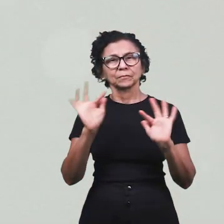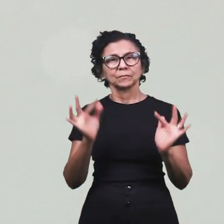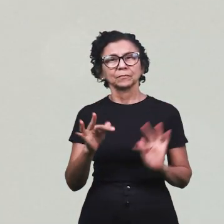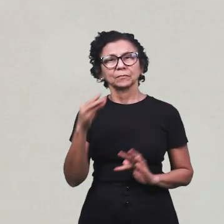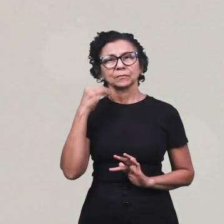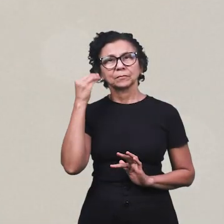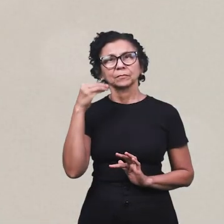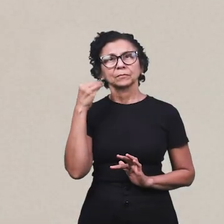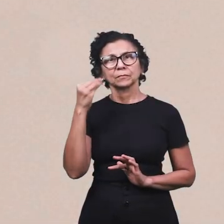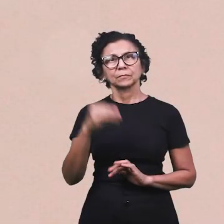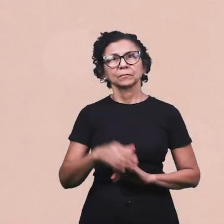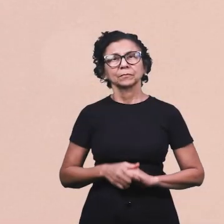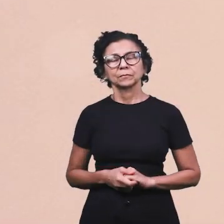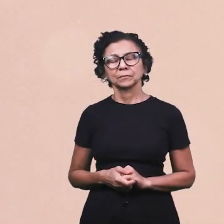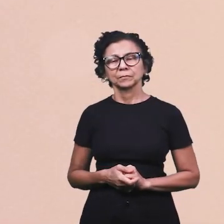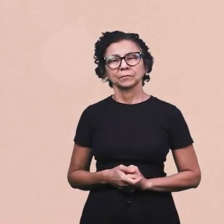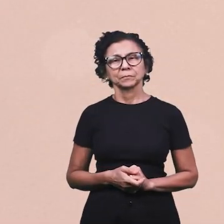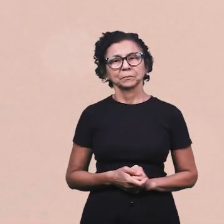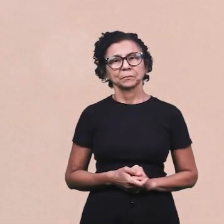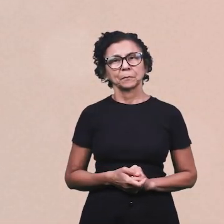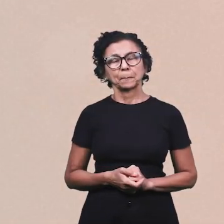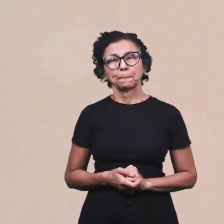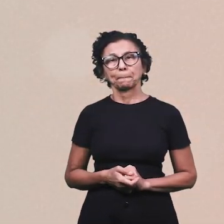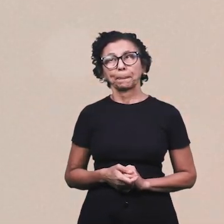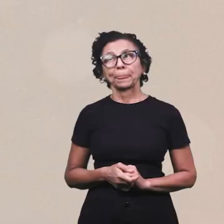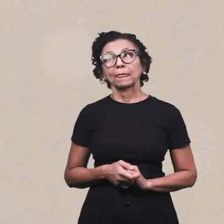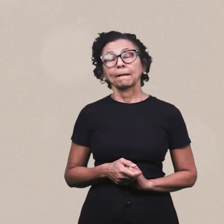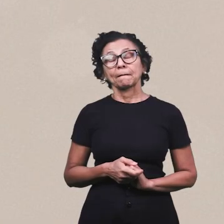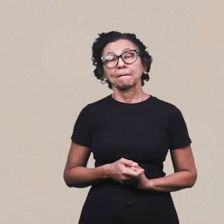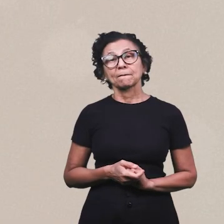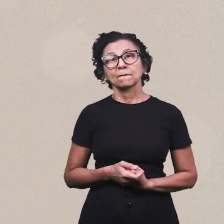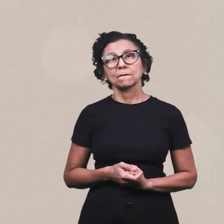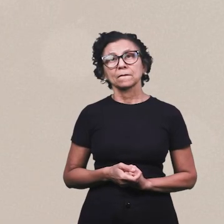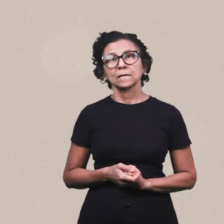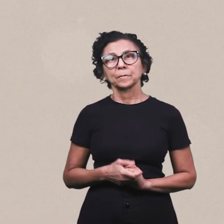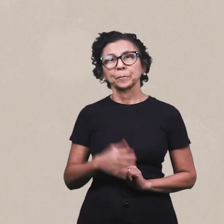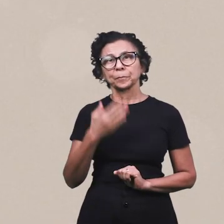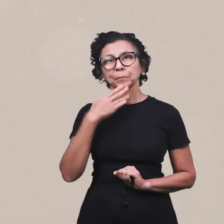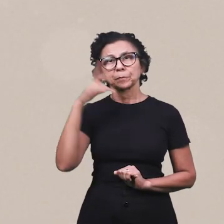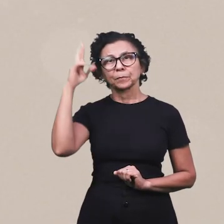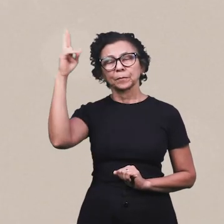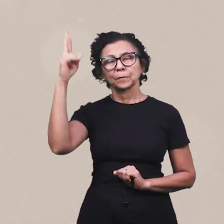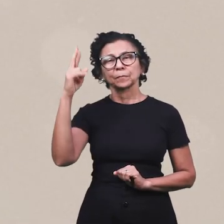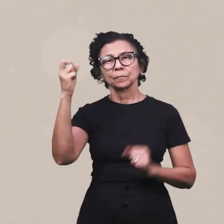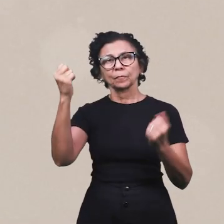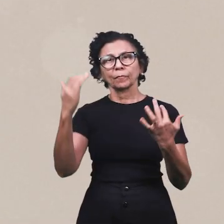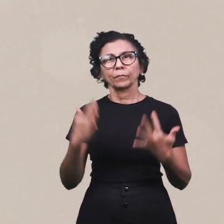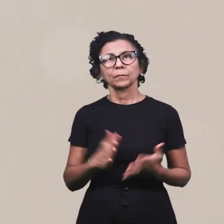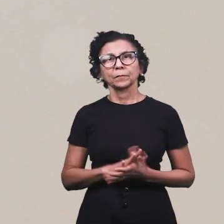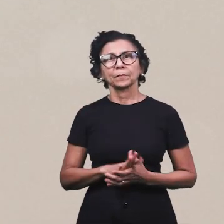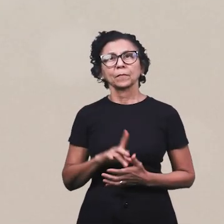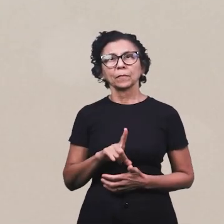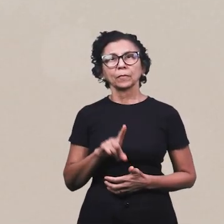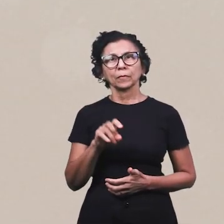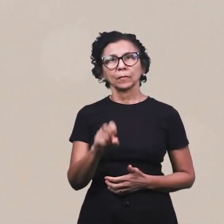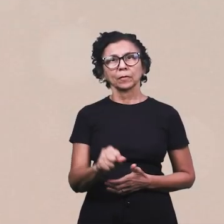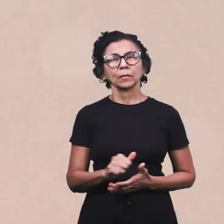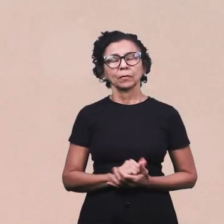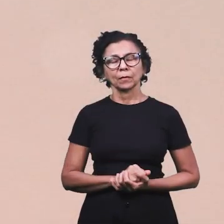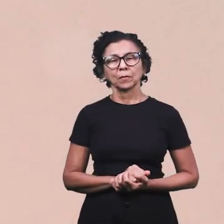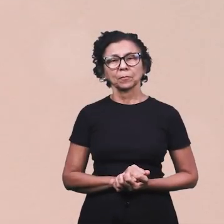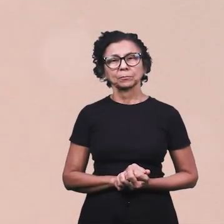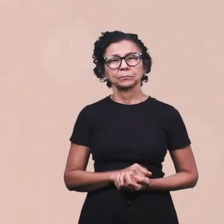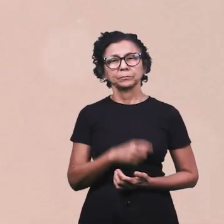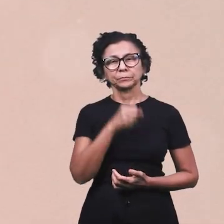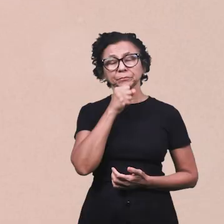vivenciar essa experiência. E peço ao Senhor que o Senhor me conceda esta graça de poder um dia dirigir um